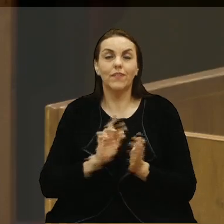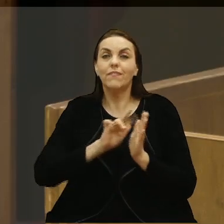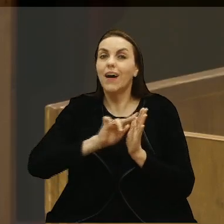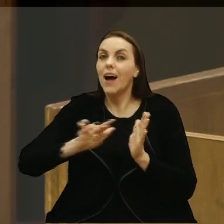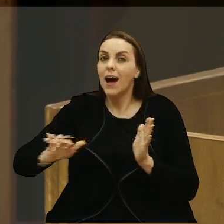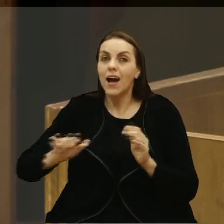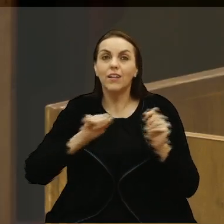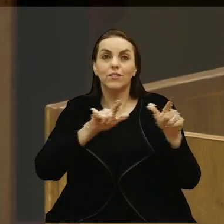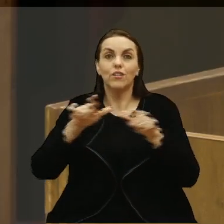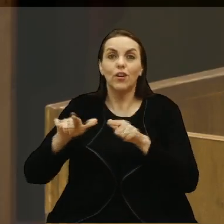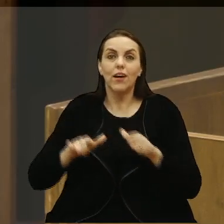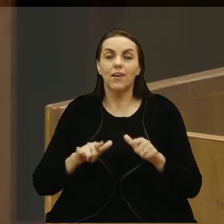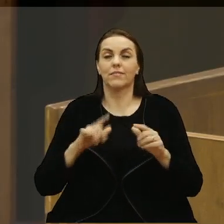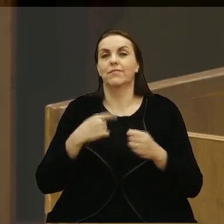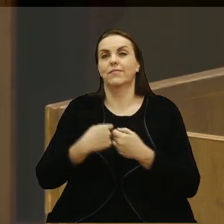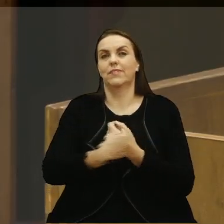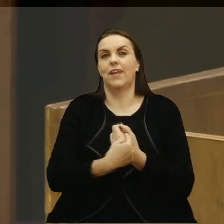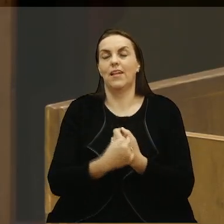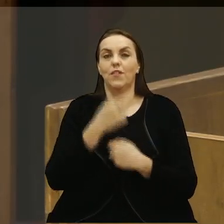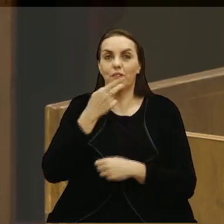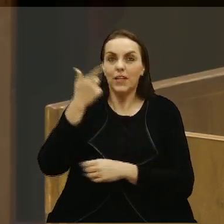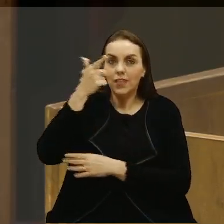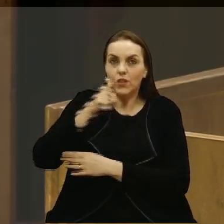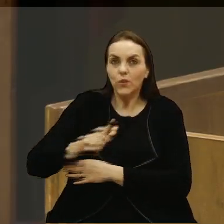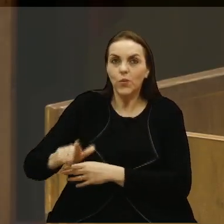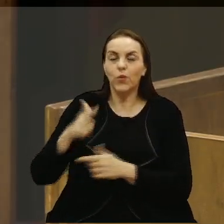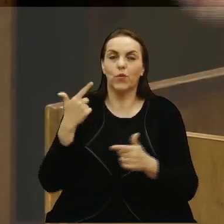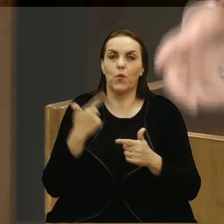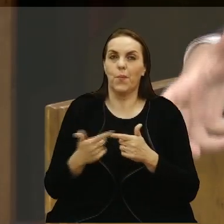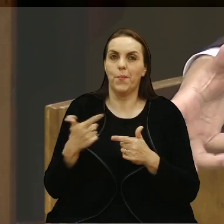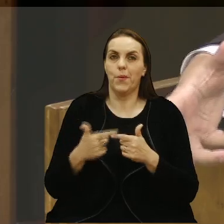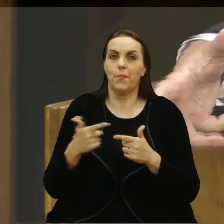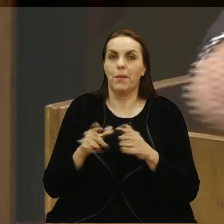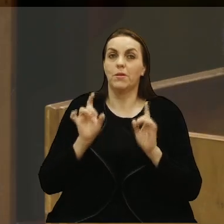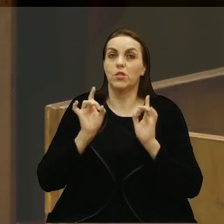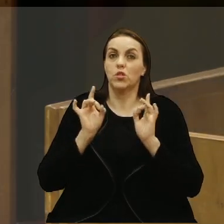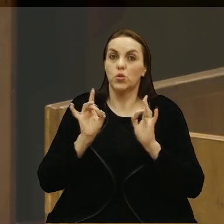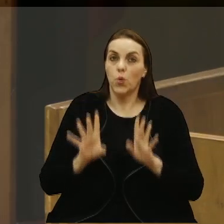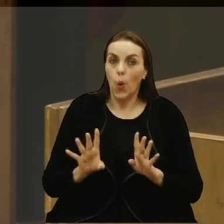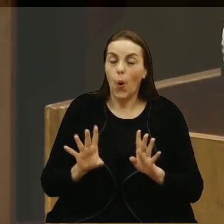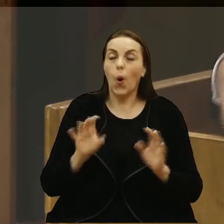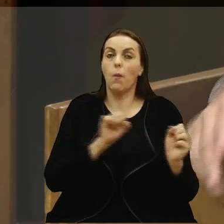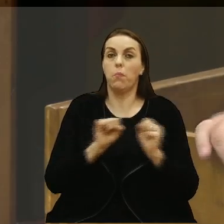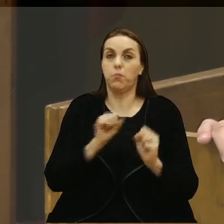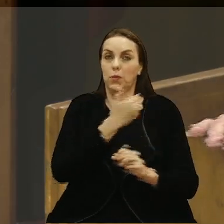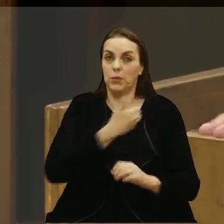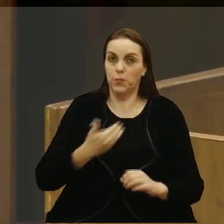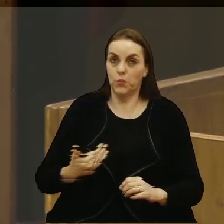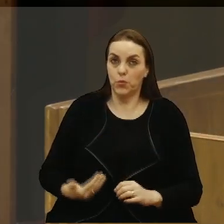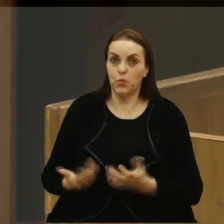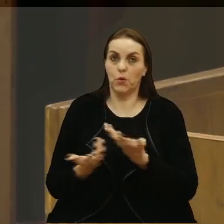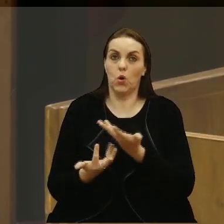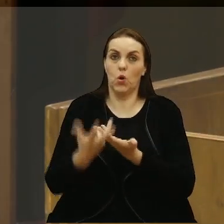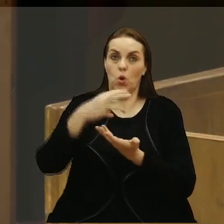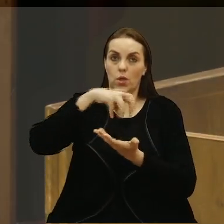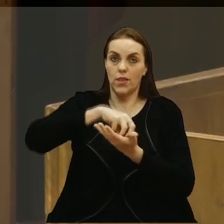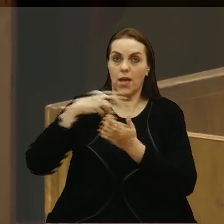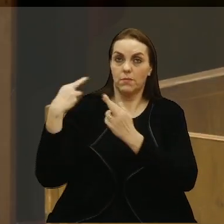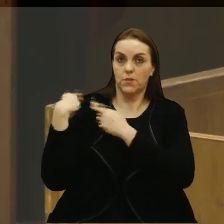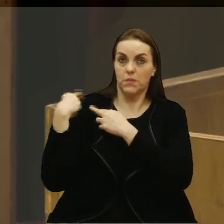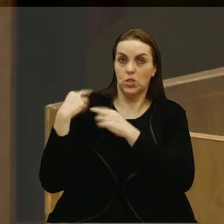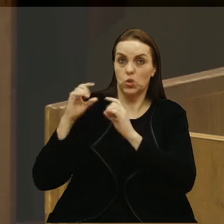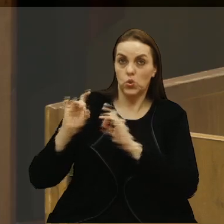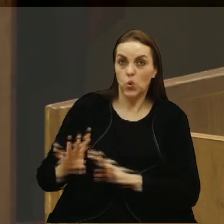cidade. E aqui eu volto a dizer, não é um problema só do poder público, através da Codeca, ou só